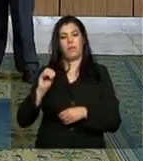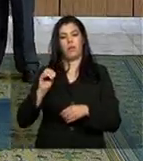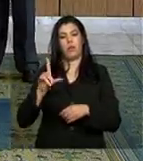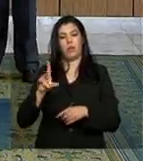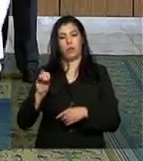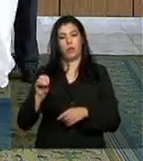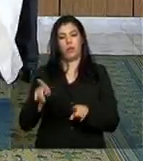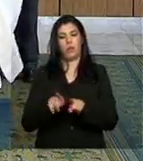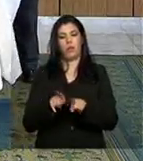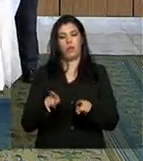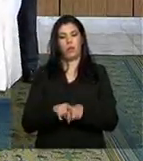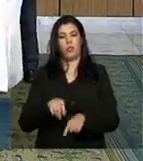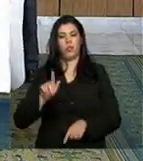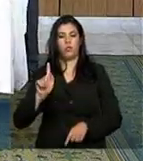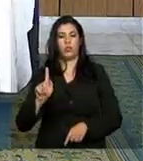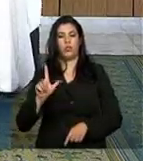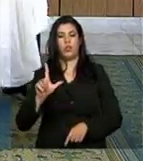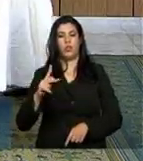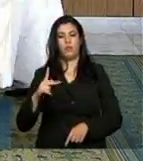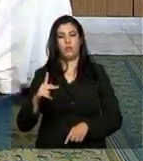conhecido gás de cozinha.